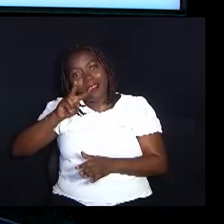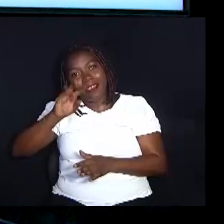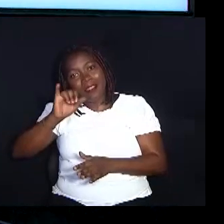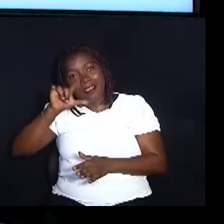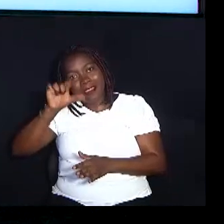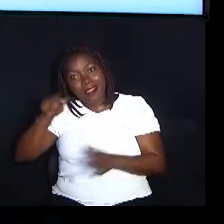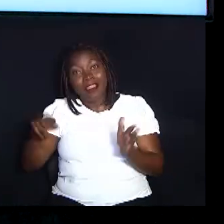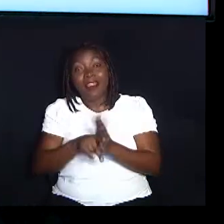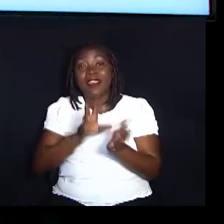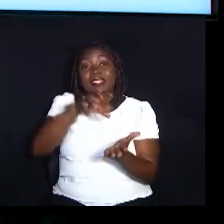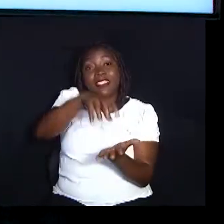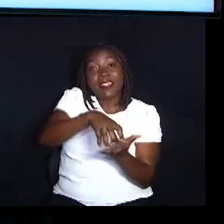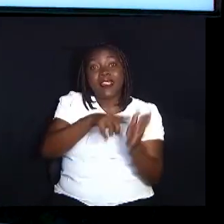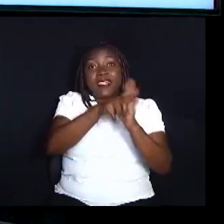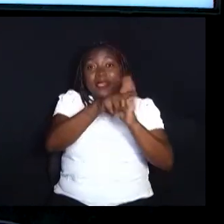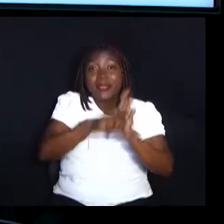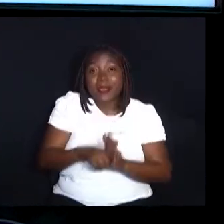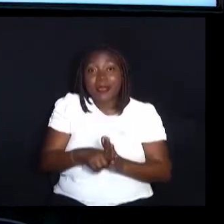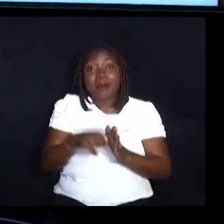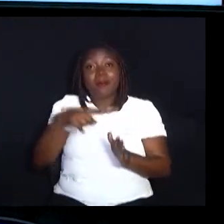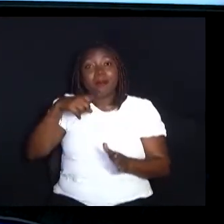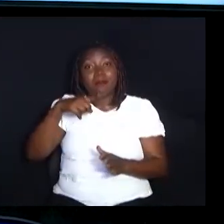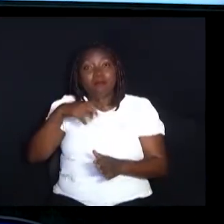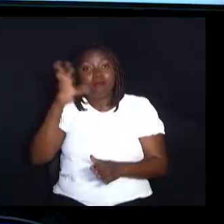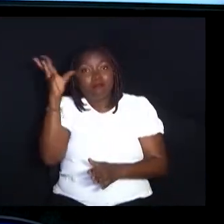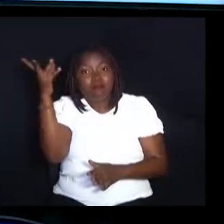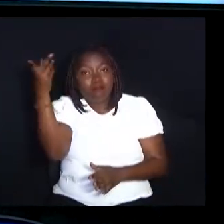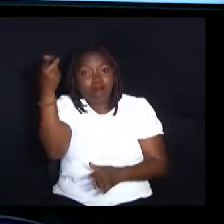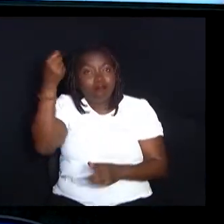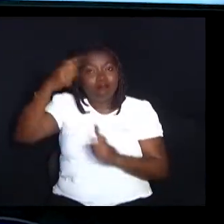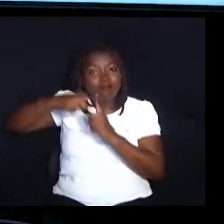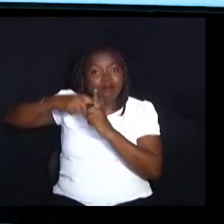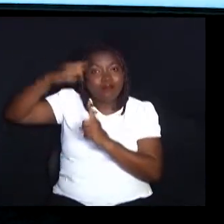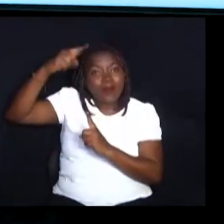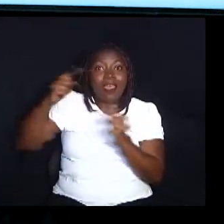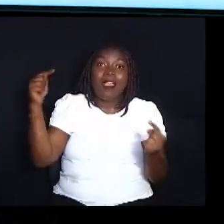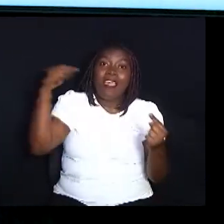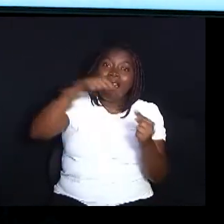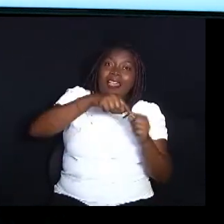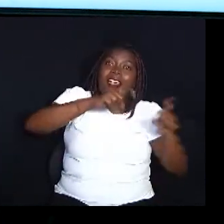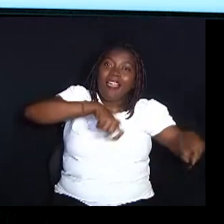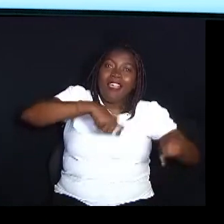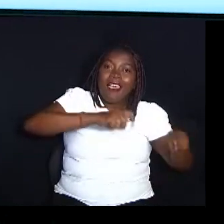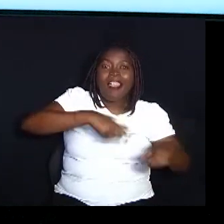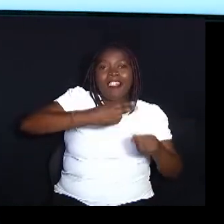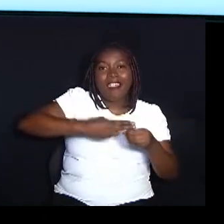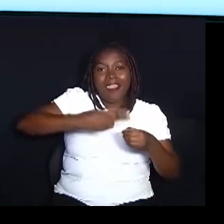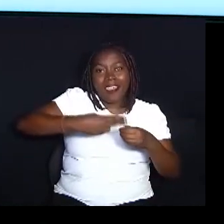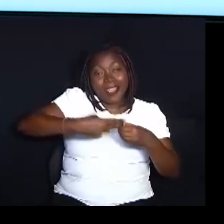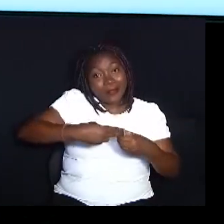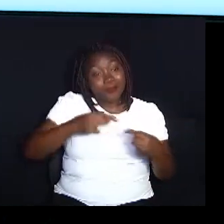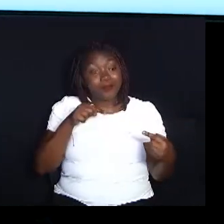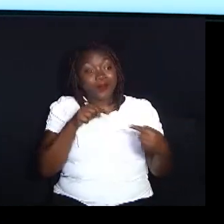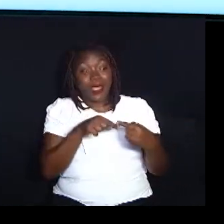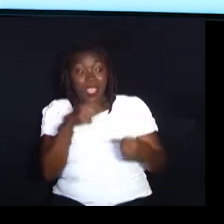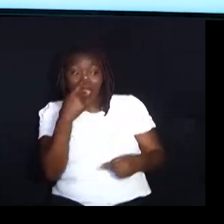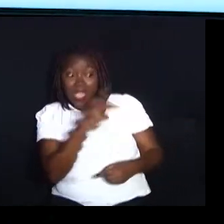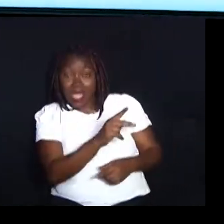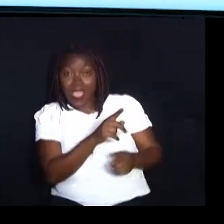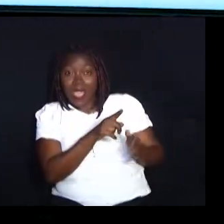Cepagri o centro de pesquisas meteorológicas e climáticas aplicadas à agricultura da